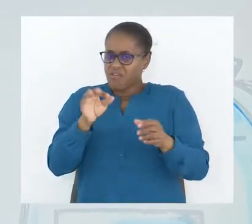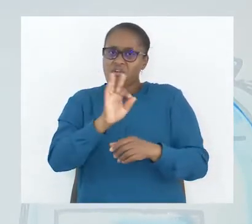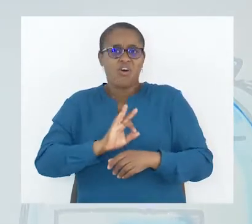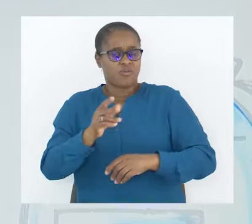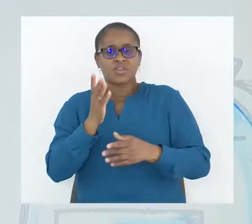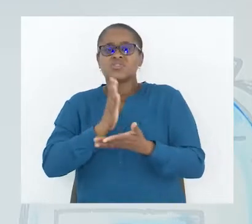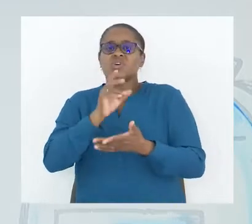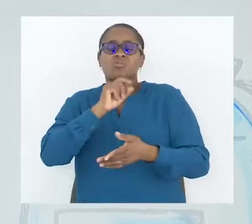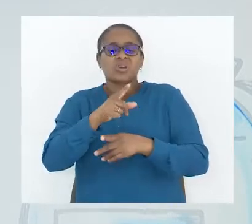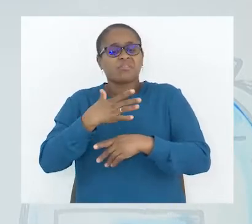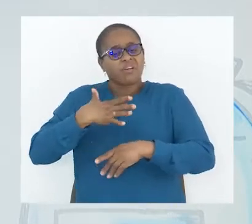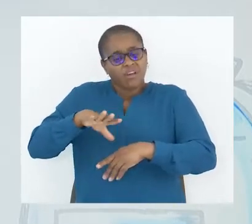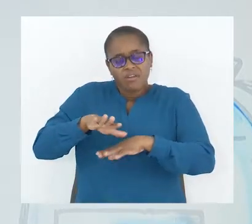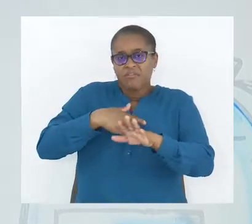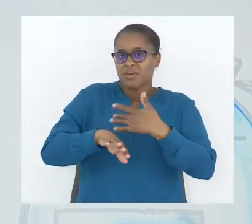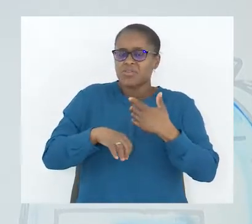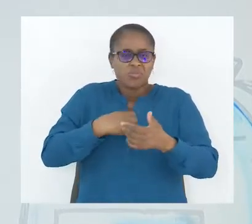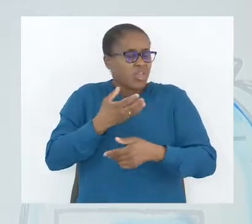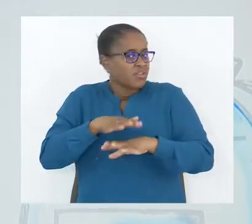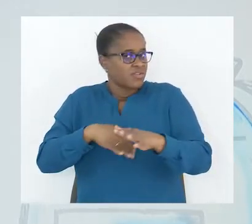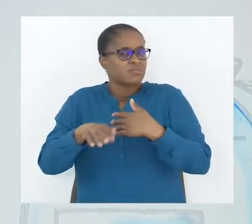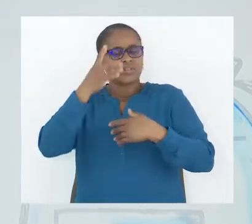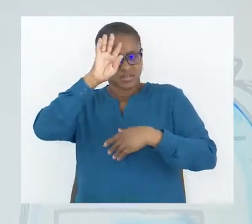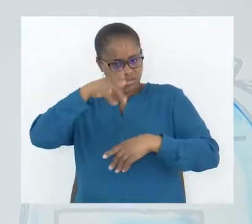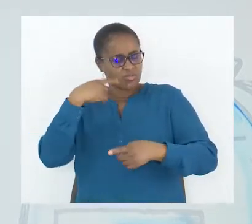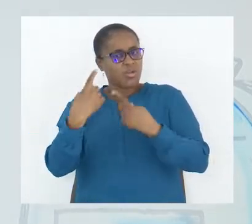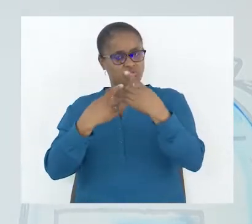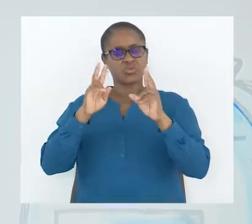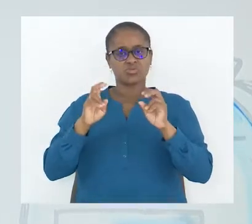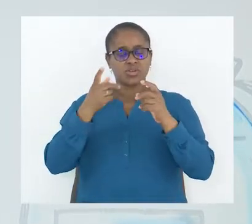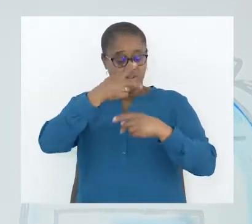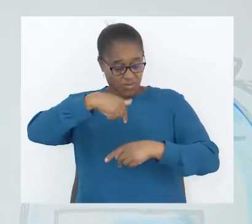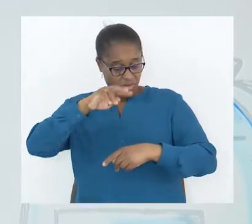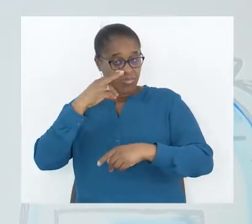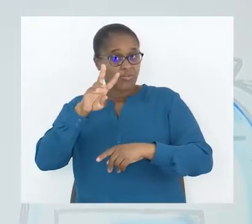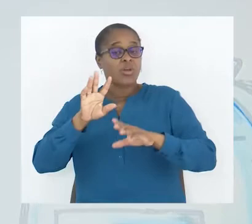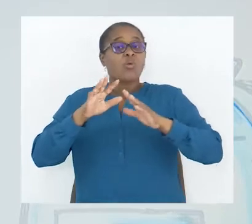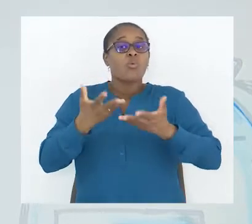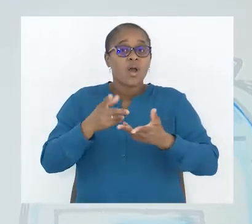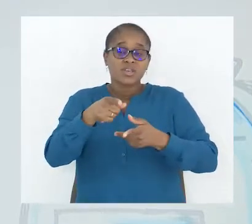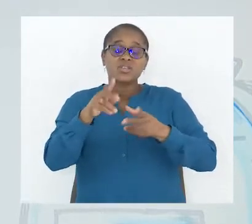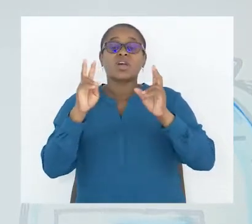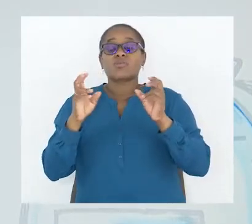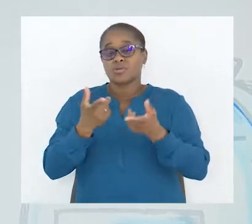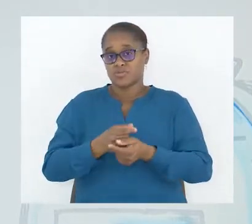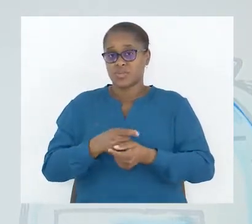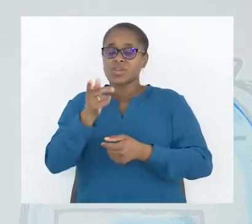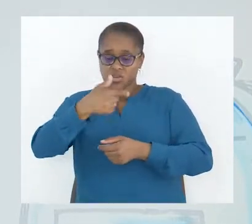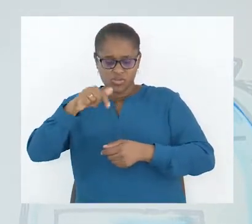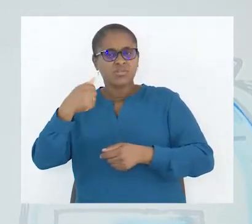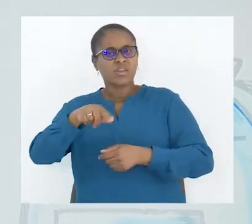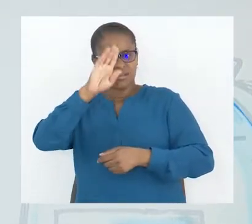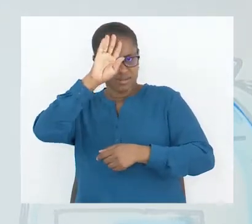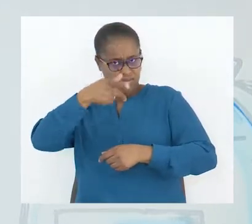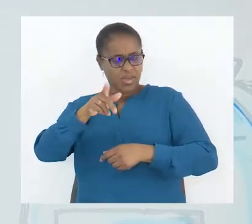toa, só porque deu-nos vontade de fazer. Temos que levar em conta alguns aspectos e vamos ver quais são esses aspectos que nós